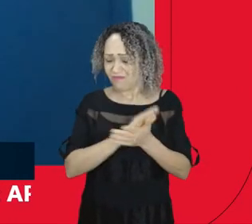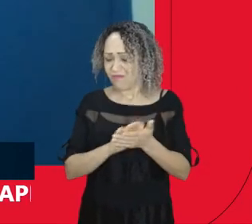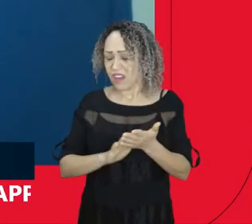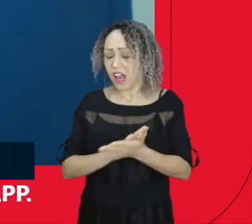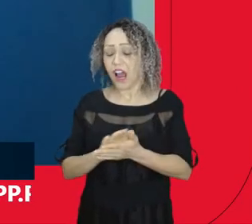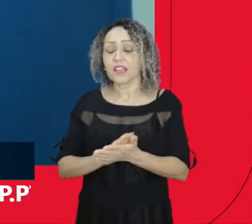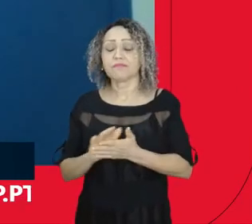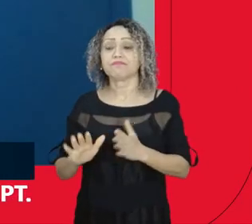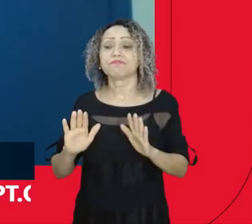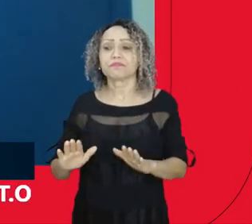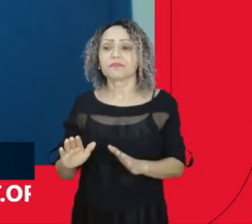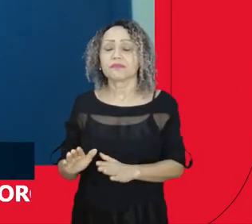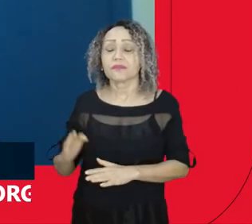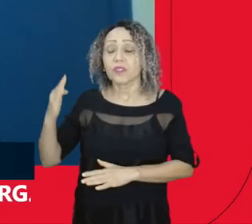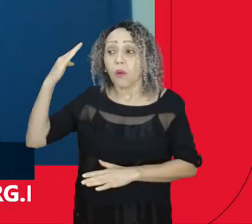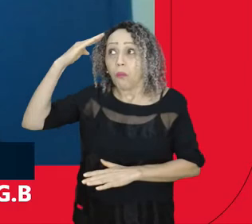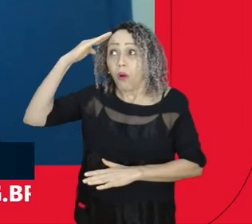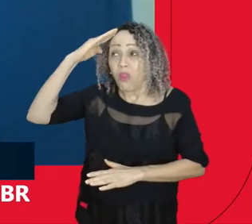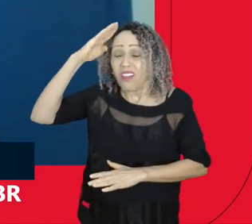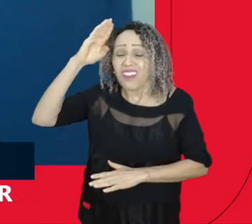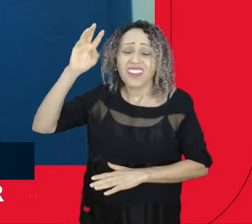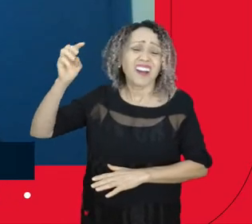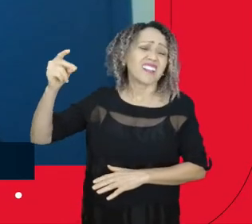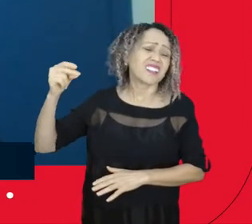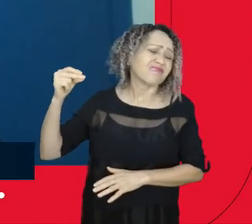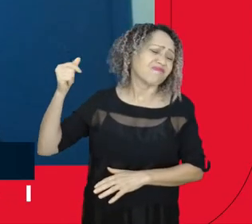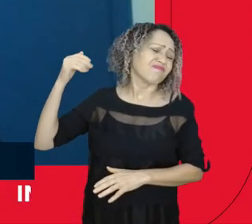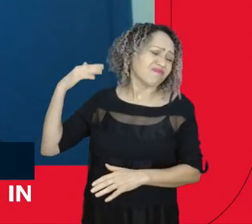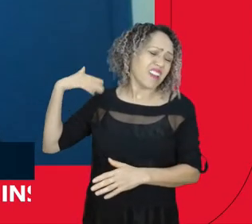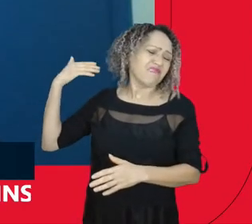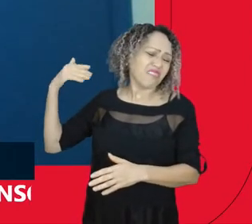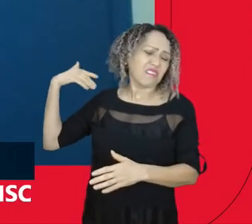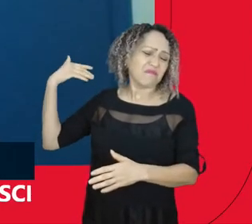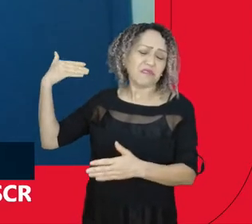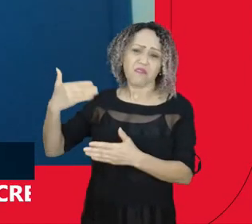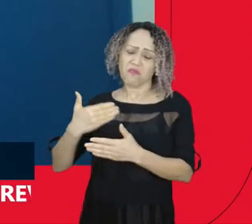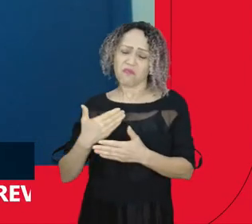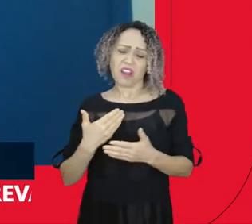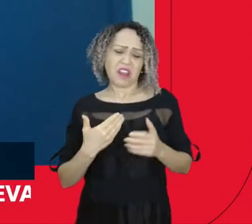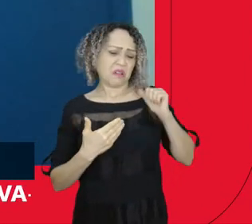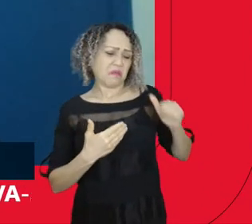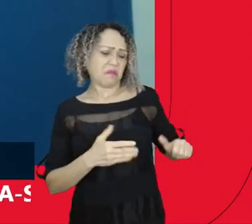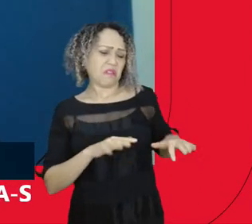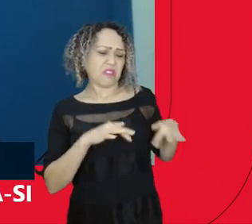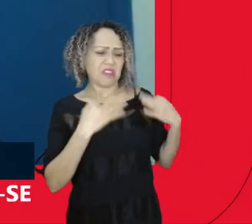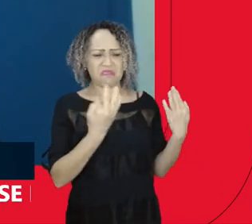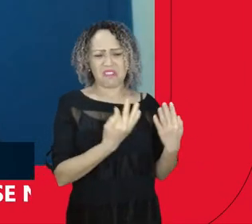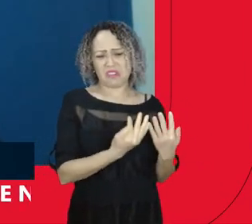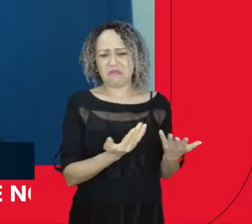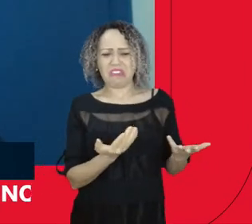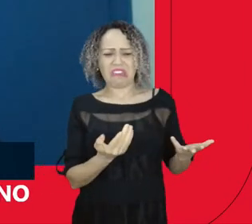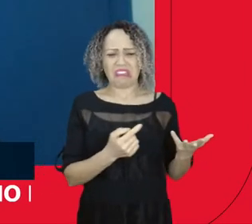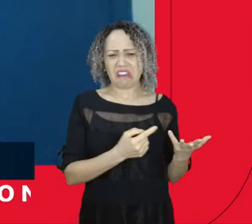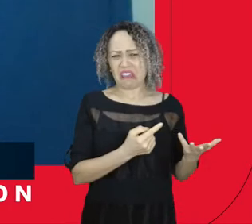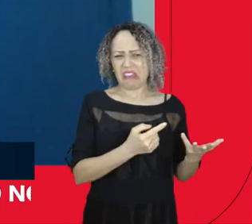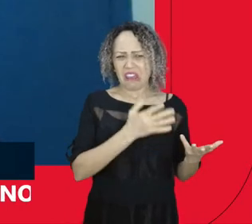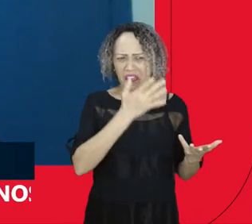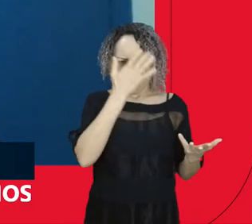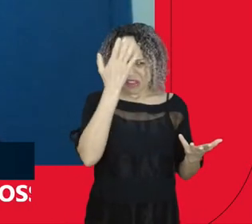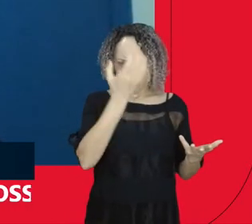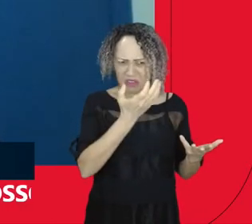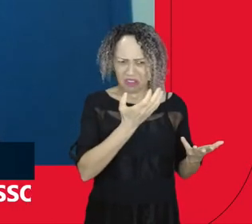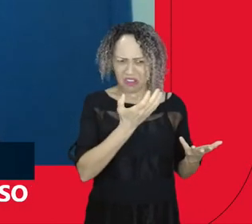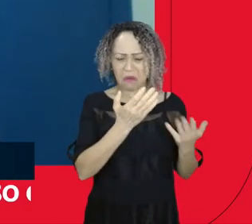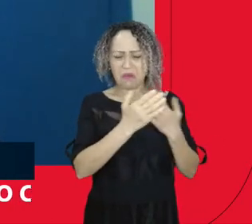ele desde sempre falou mal do Bolsa Família, dizia que as pessoas pegavam o Bolsa Família para não trabalhar, dizia